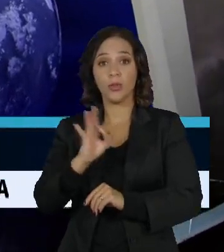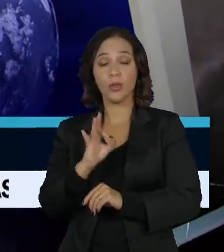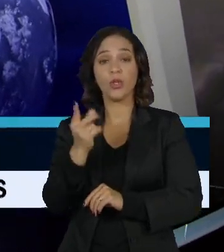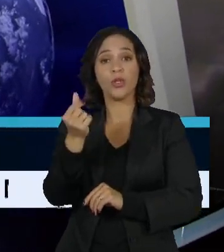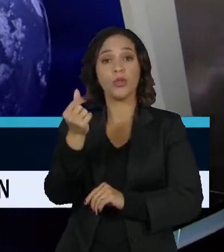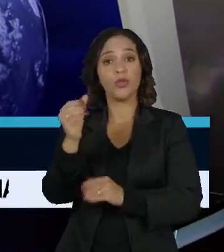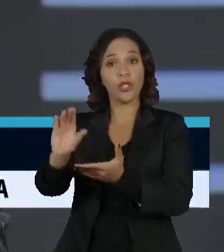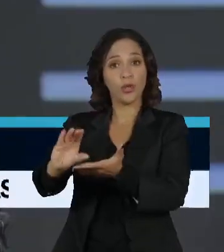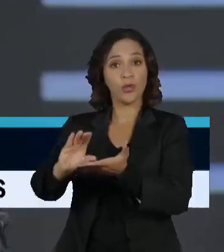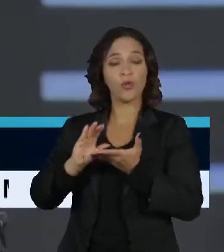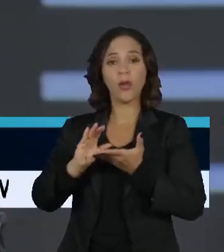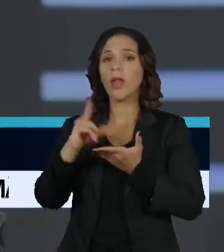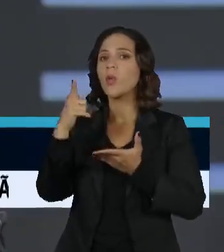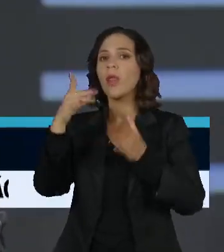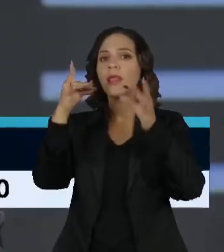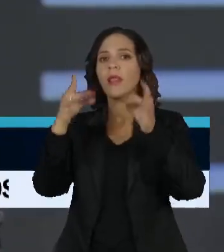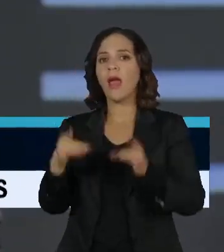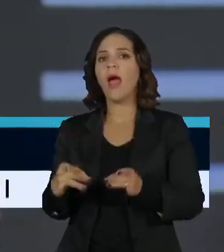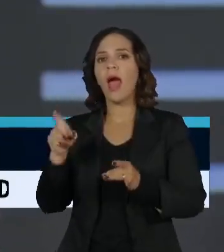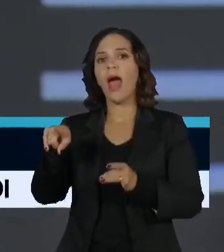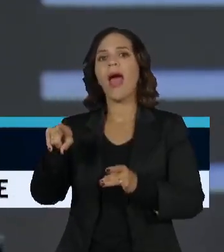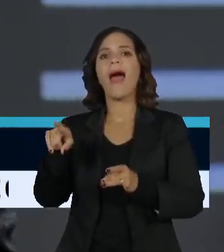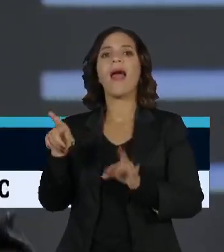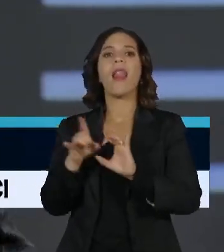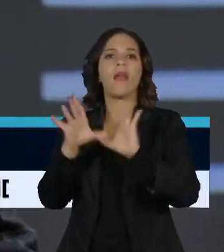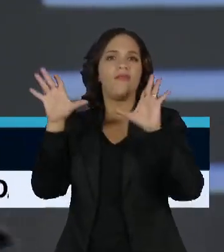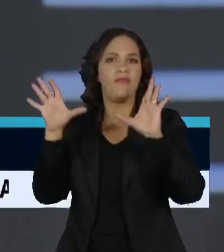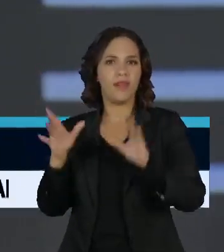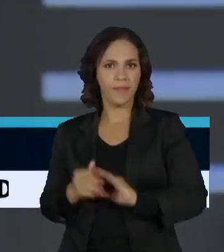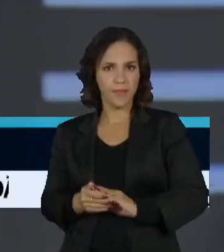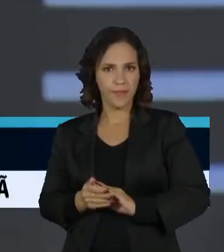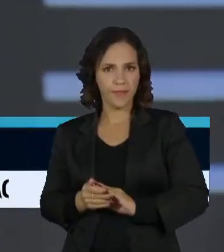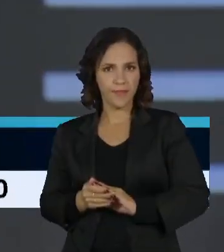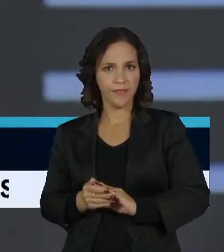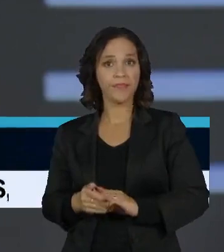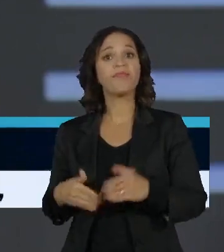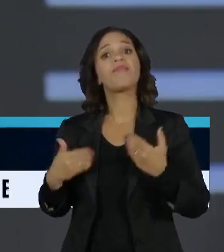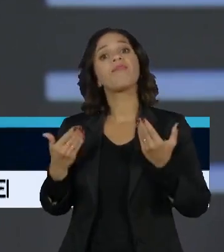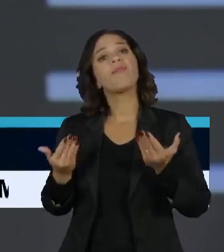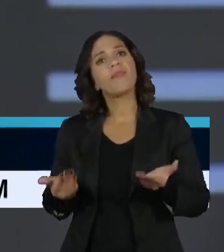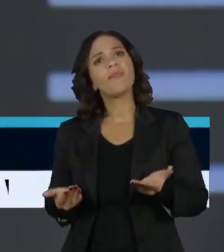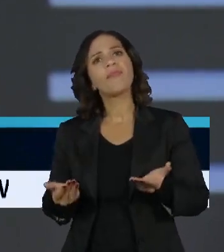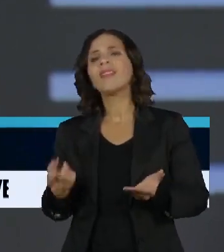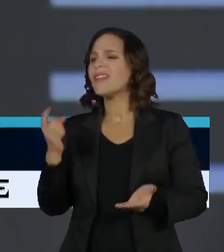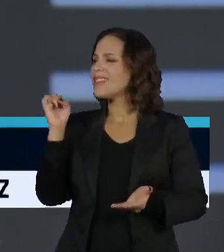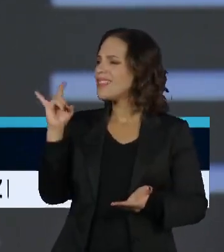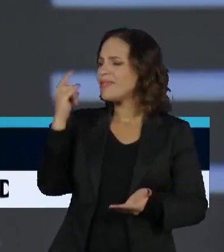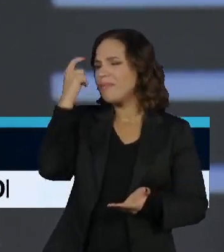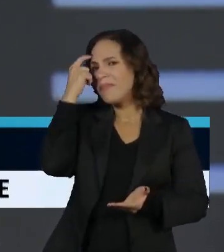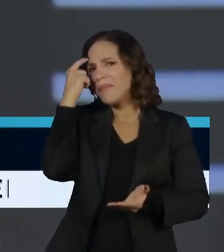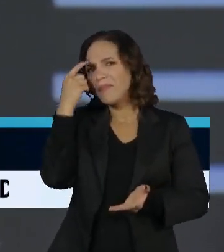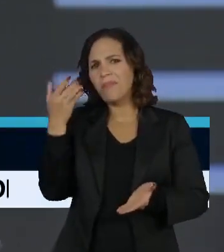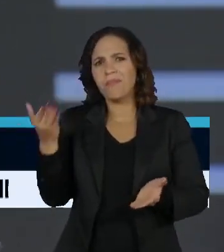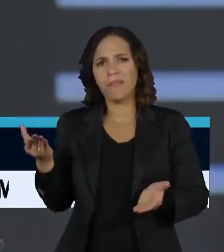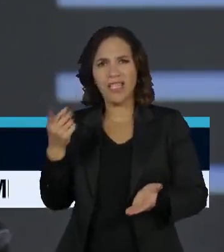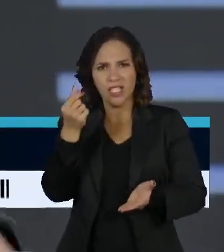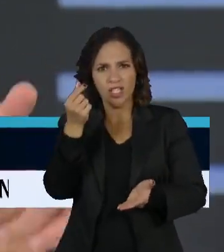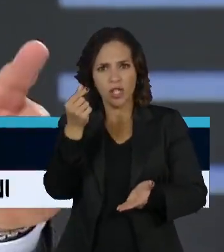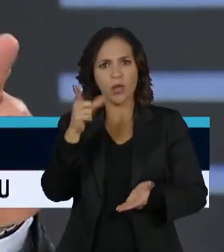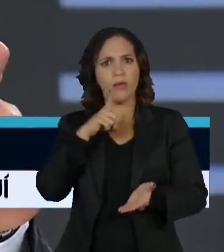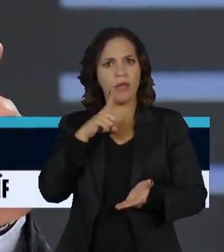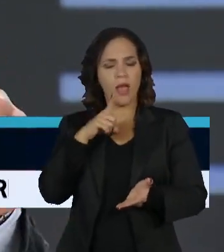não discricionárias, das verbas livres que ficavam na mão do Congresso. O que acontece? Por mais meritória que seja a verba